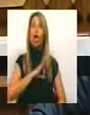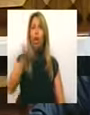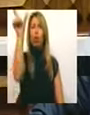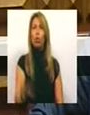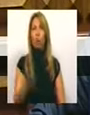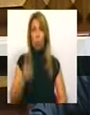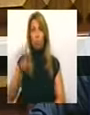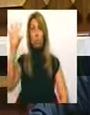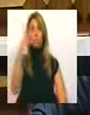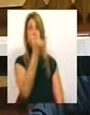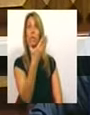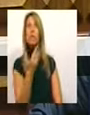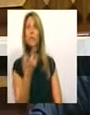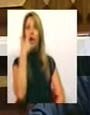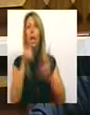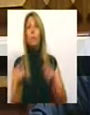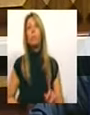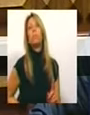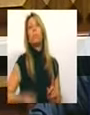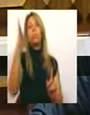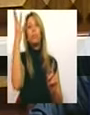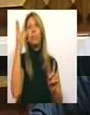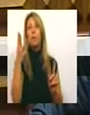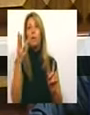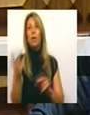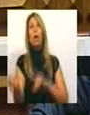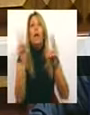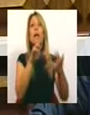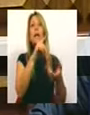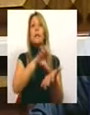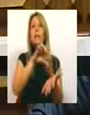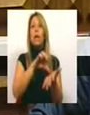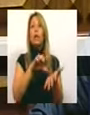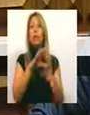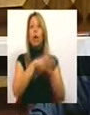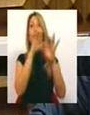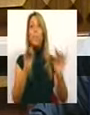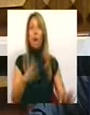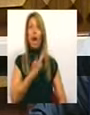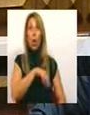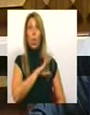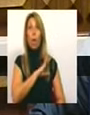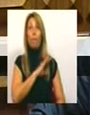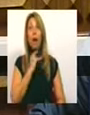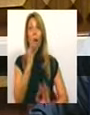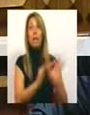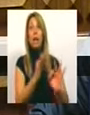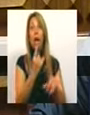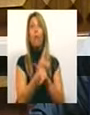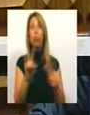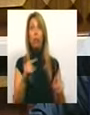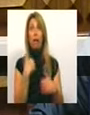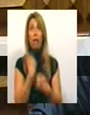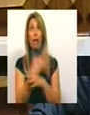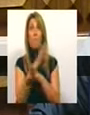com tantas pessoas a terem sido escoadas para o Centro Hospitalar de Coimbra para serem tratados porque estavam queimados, infelizmente, pelos